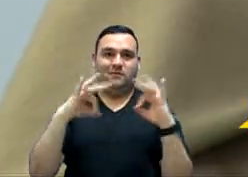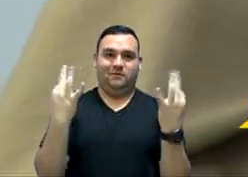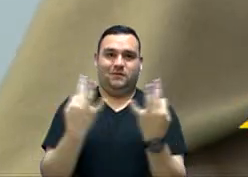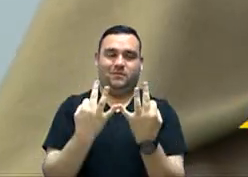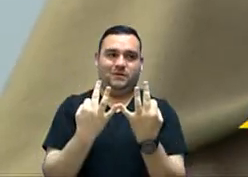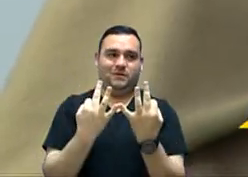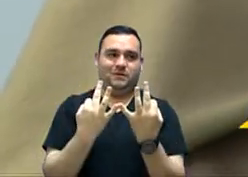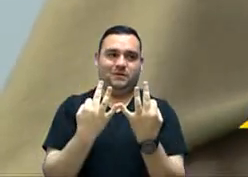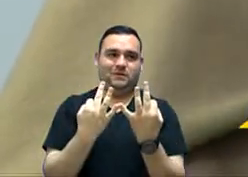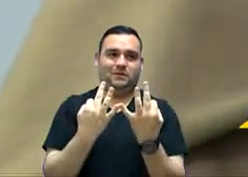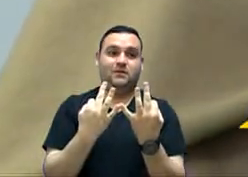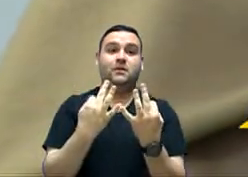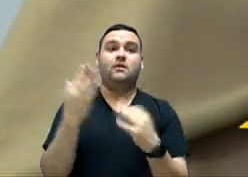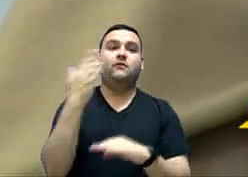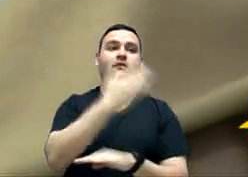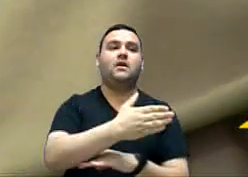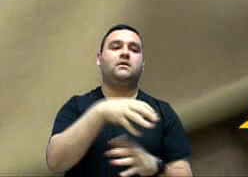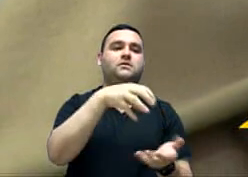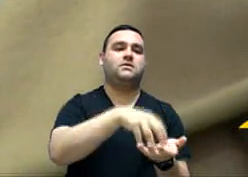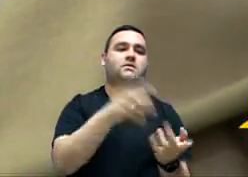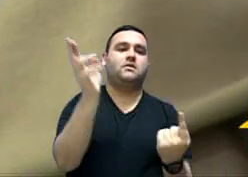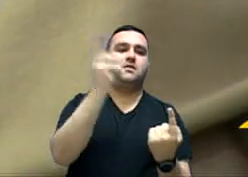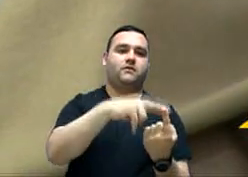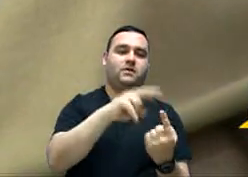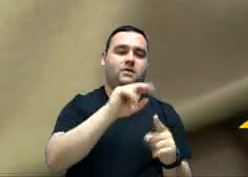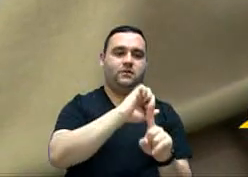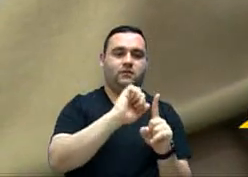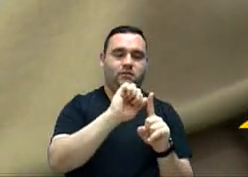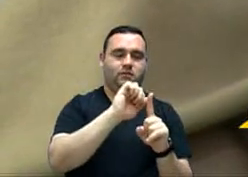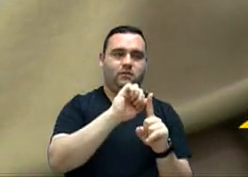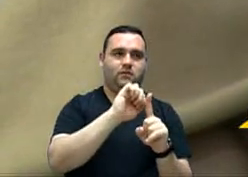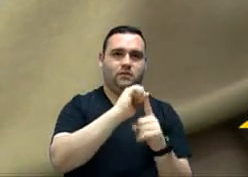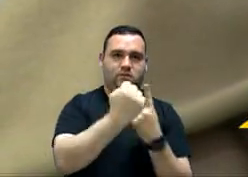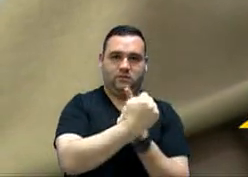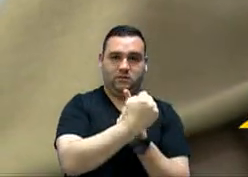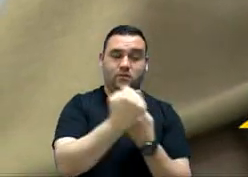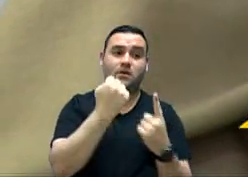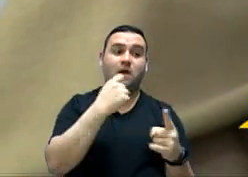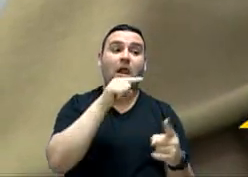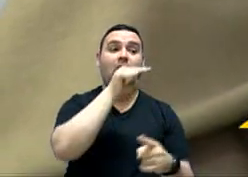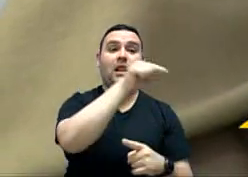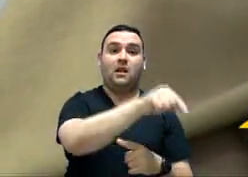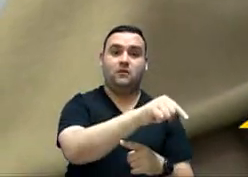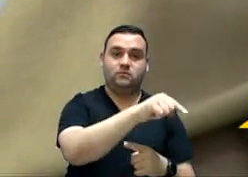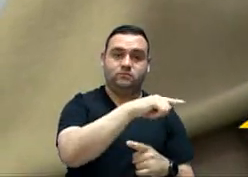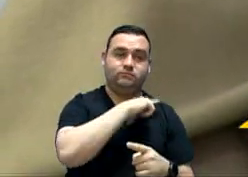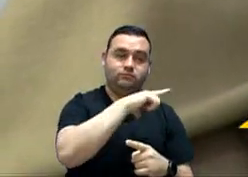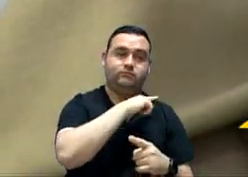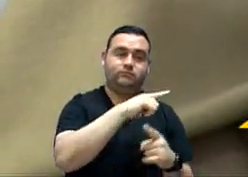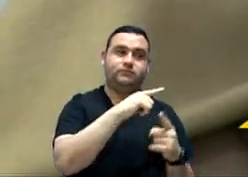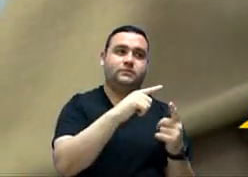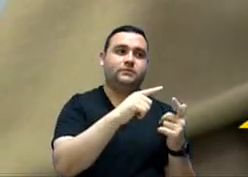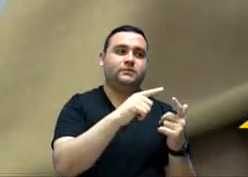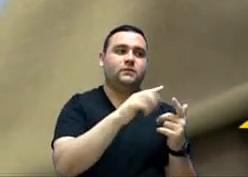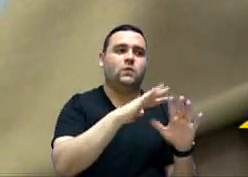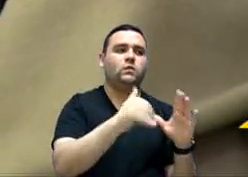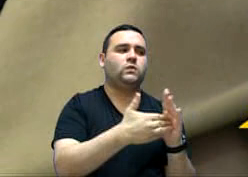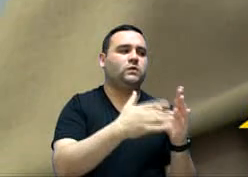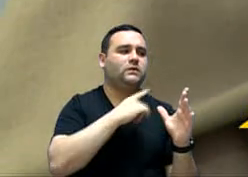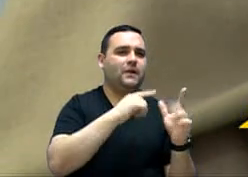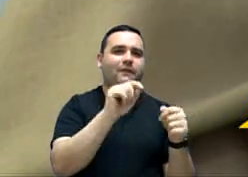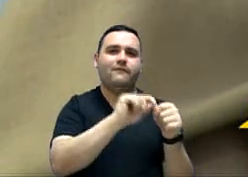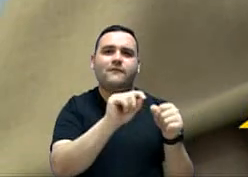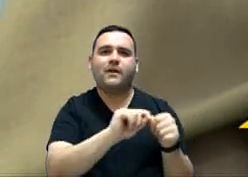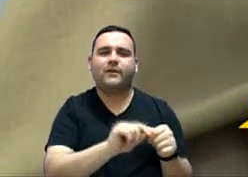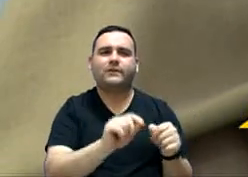família dirija-se aos Centros de Referência em Assistência Social. Lá, elas celebram,